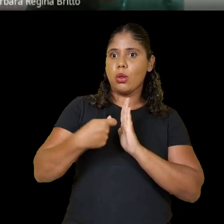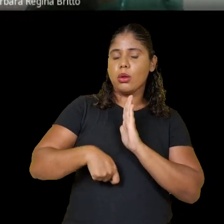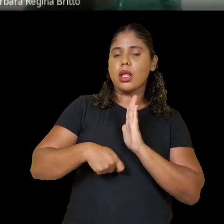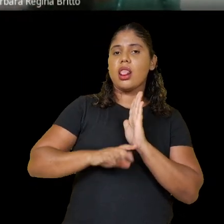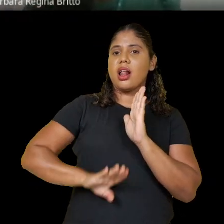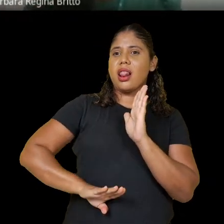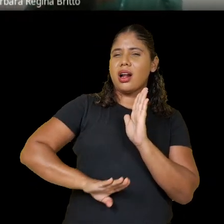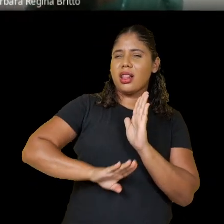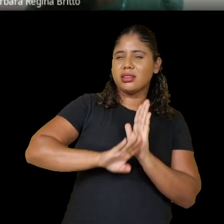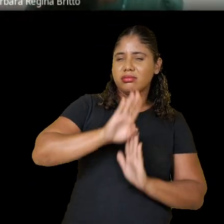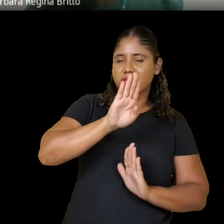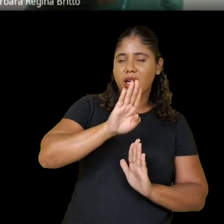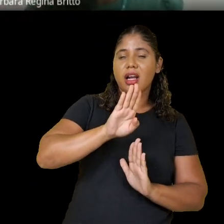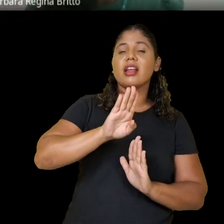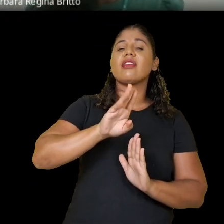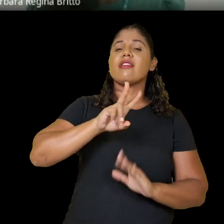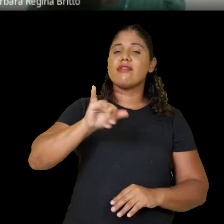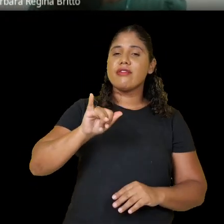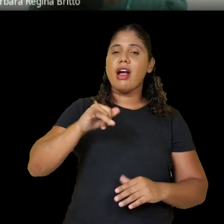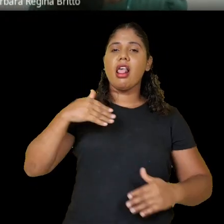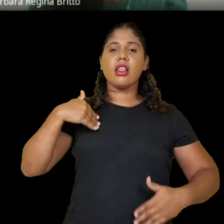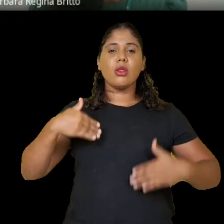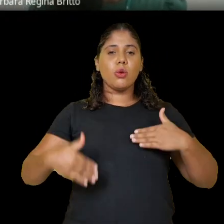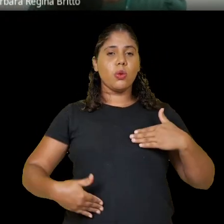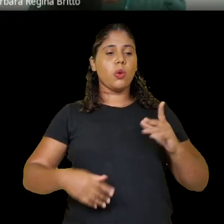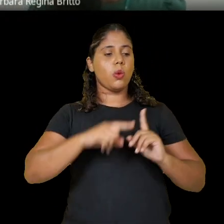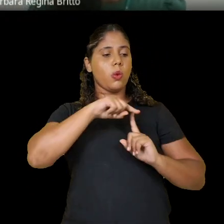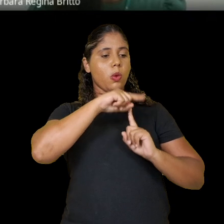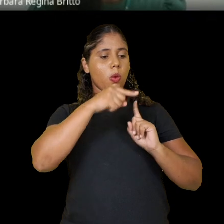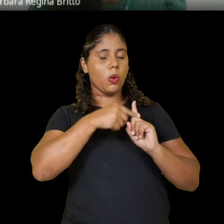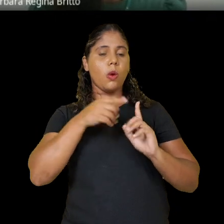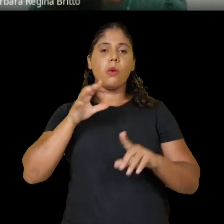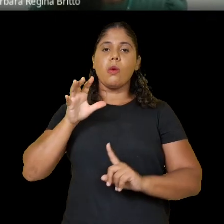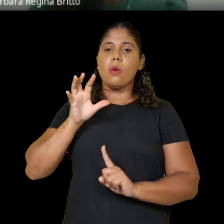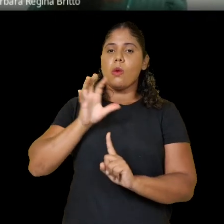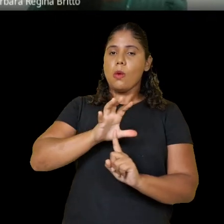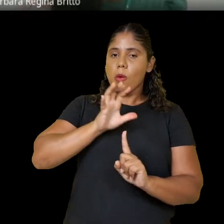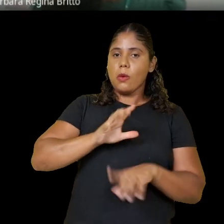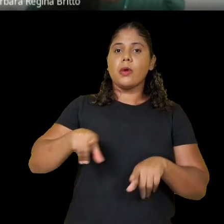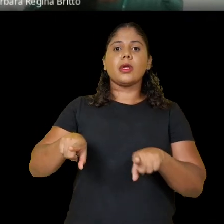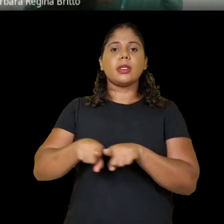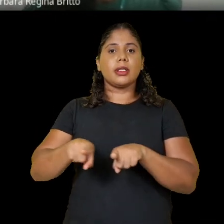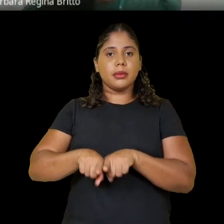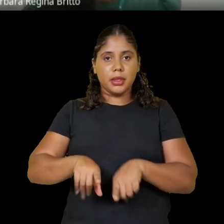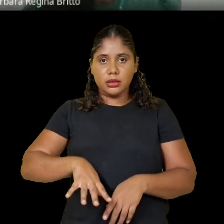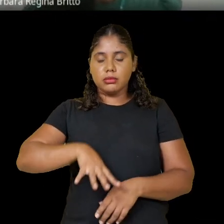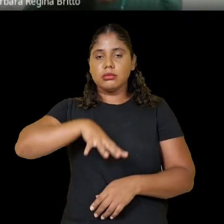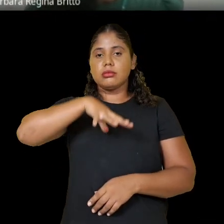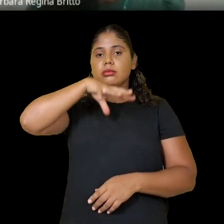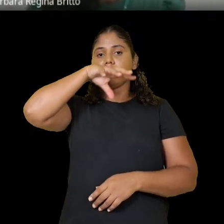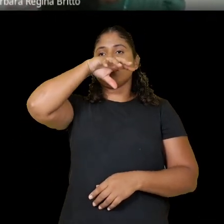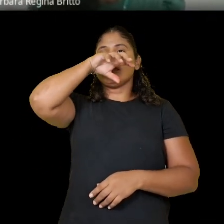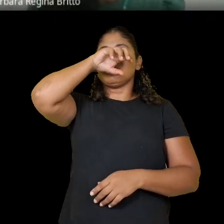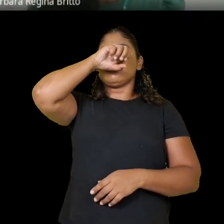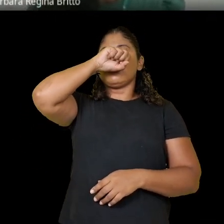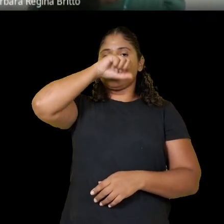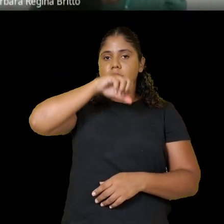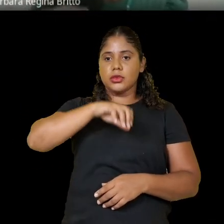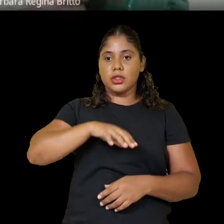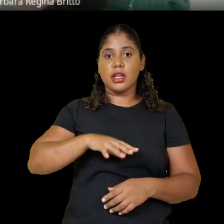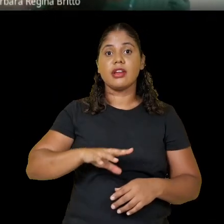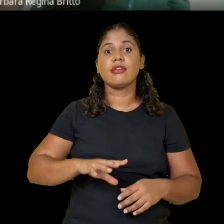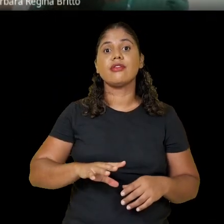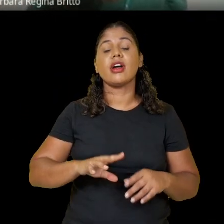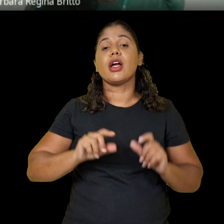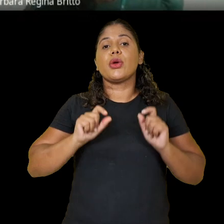vai trazer todas essas influências e também dentro do sistema respiratório. Vai estimular o centro respiratório, resultando,